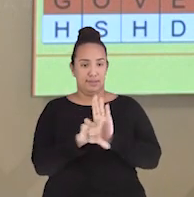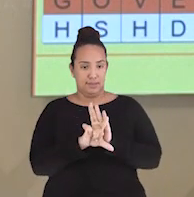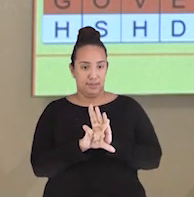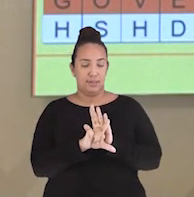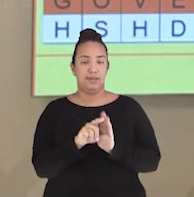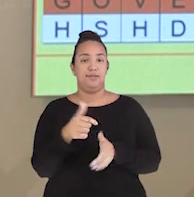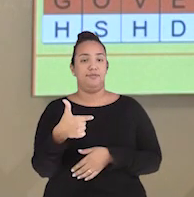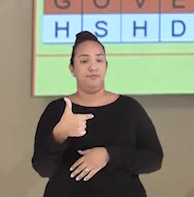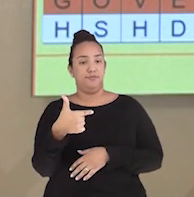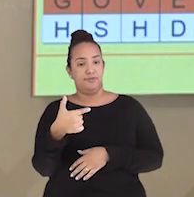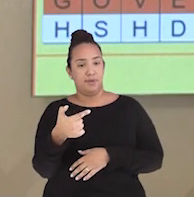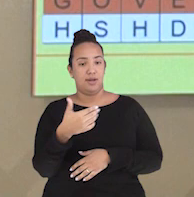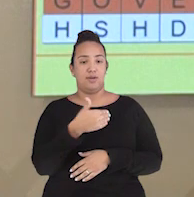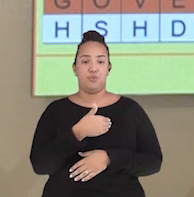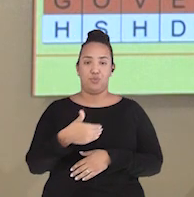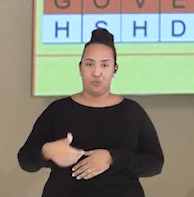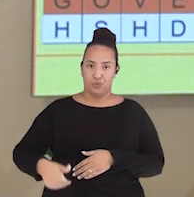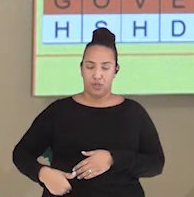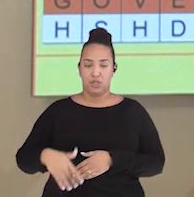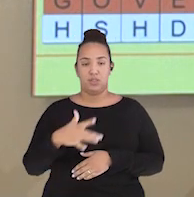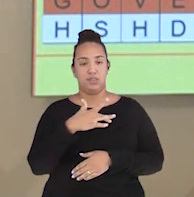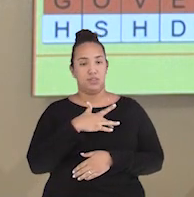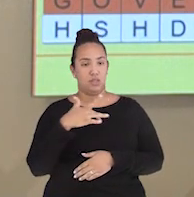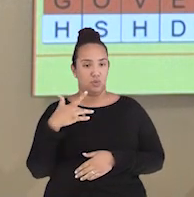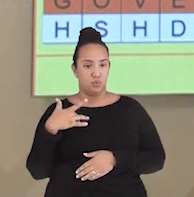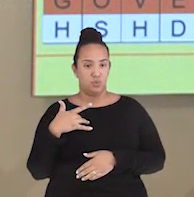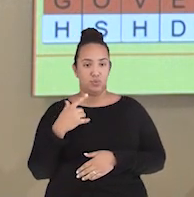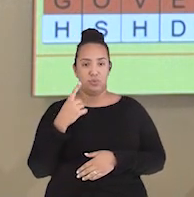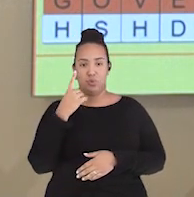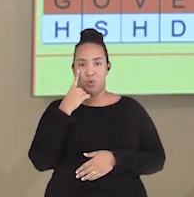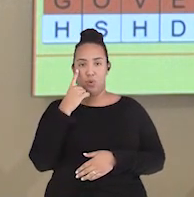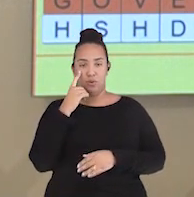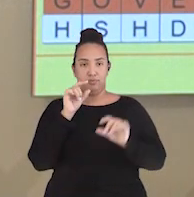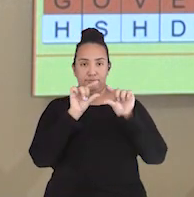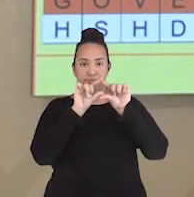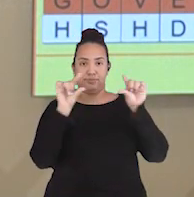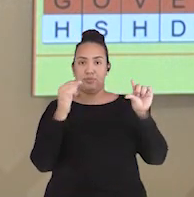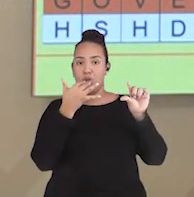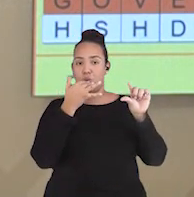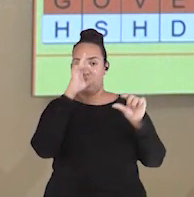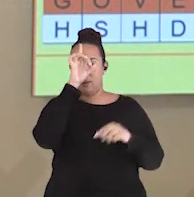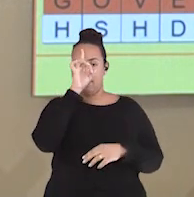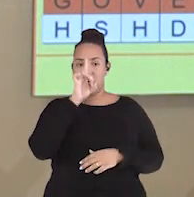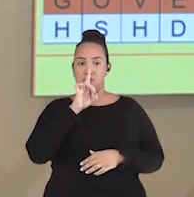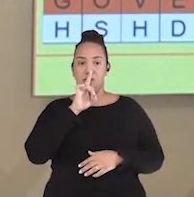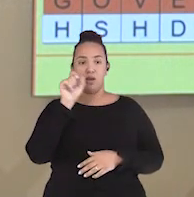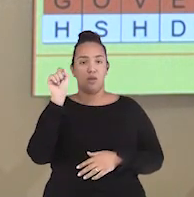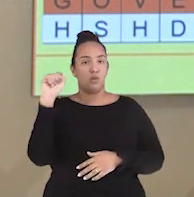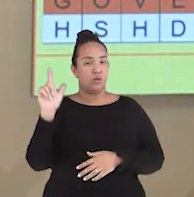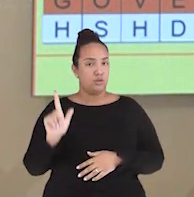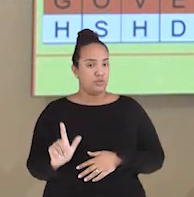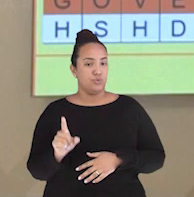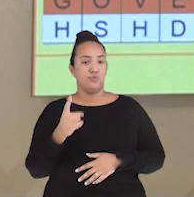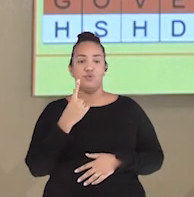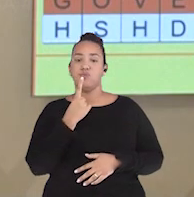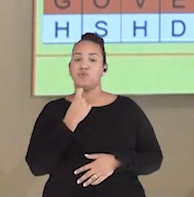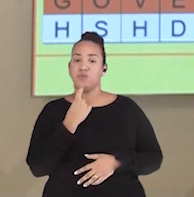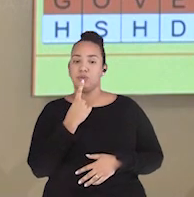palavras leis, provisório, Vargas, governo e saúde. Então, tá aqui na primeira fileira leis,